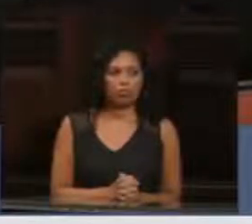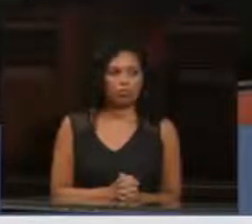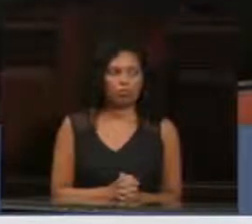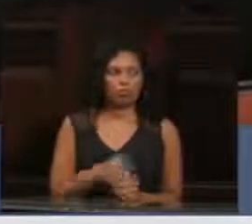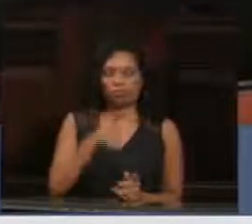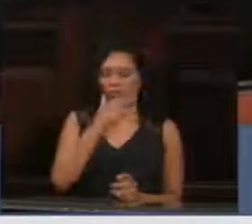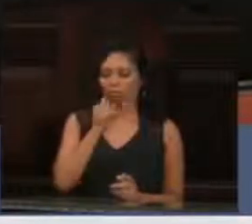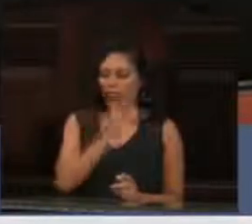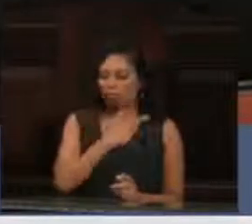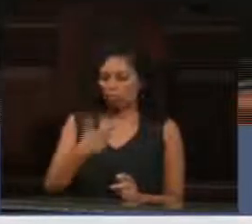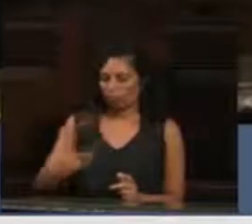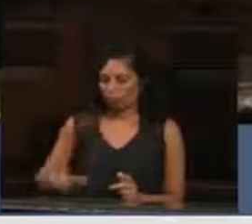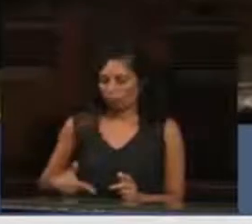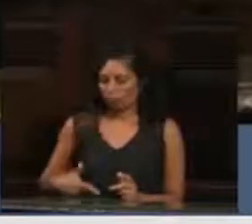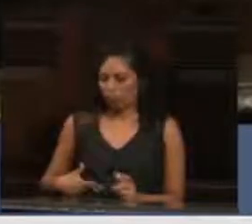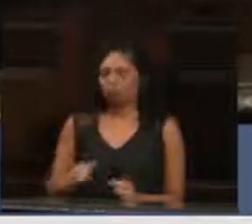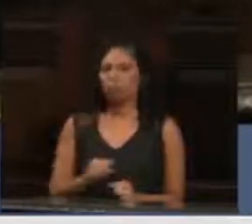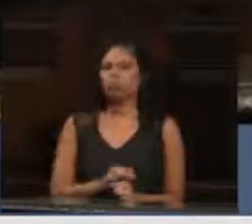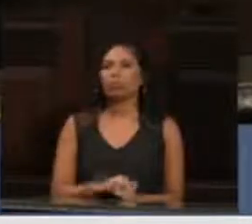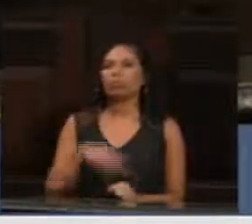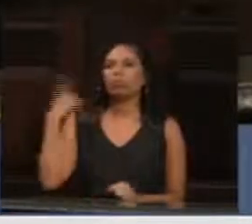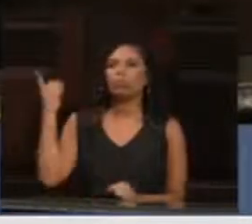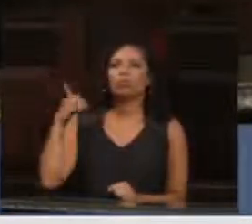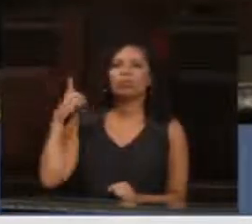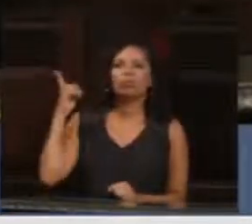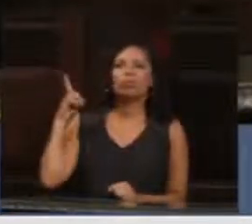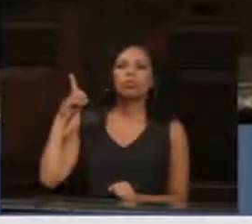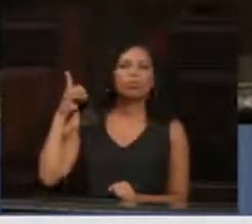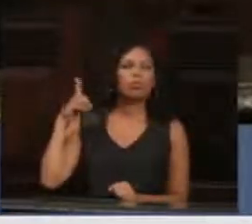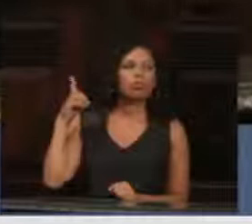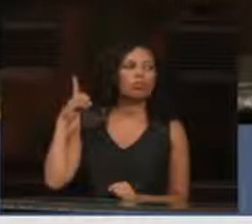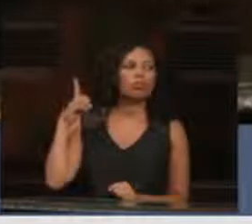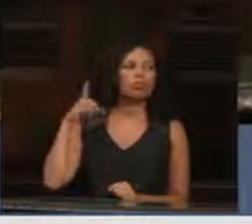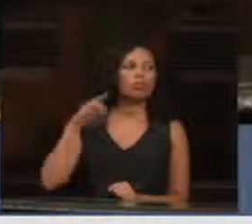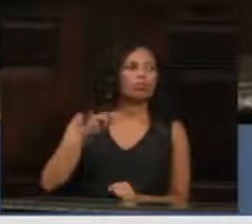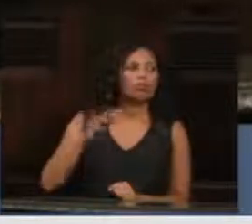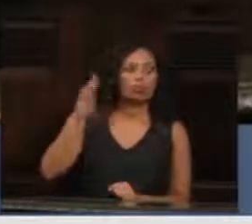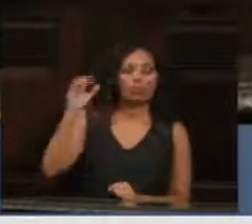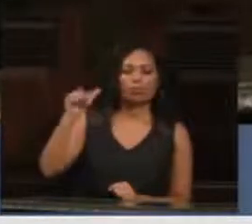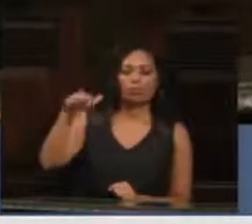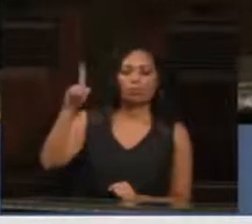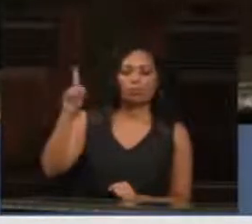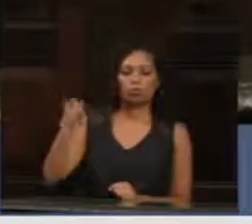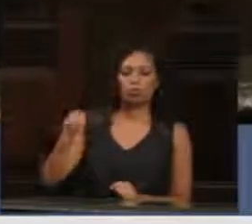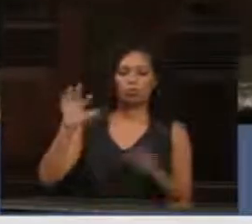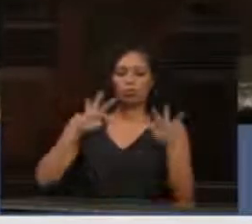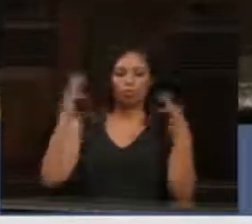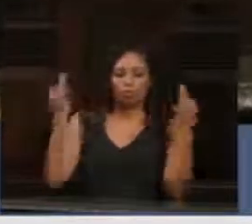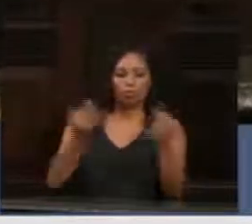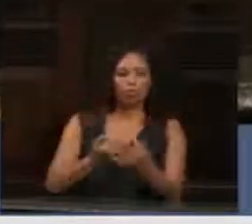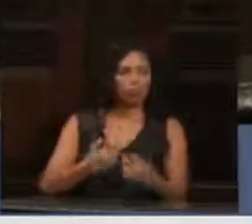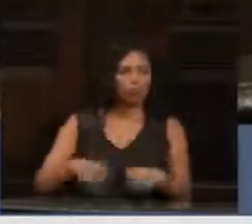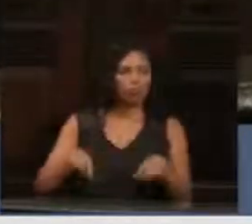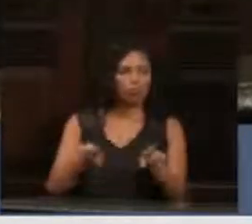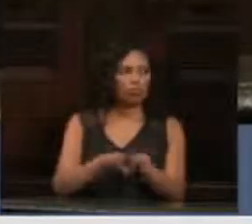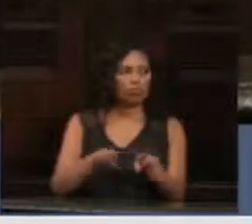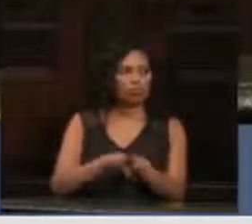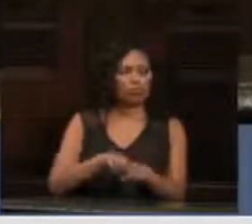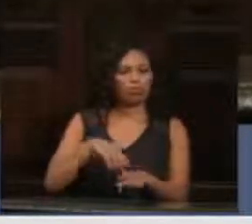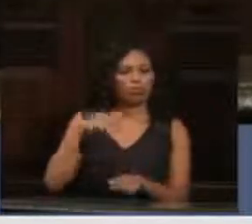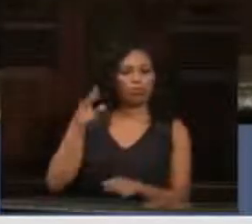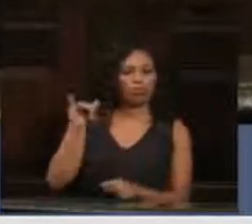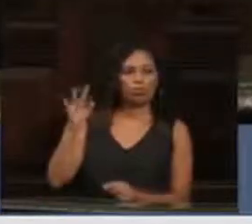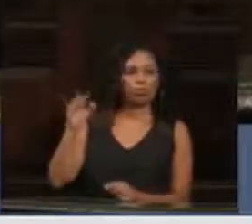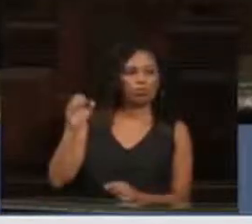Senhor presidente, deputado Vandro Família, deputado Jair Bittencourt,